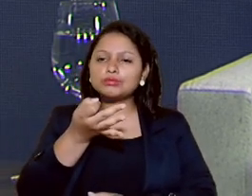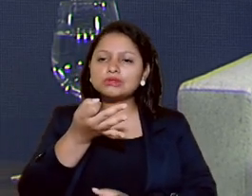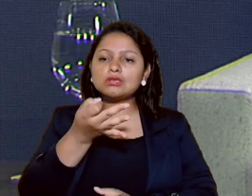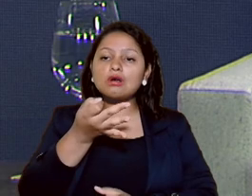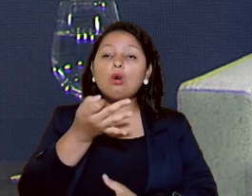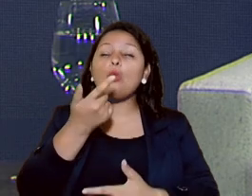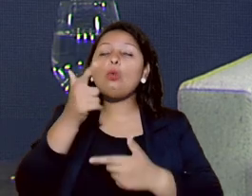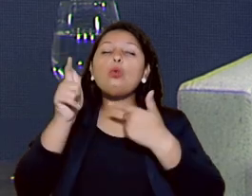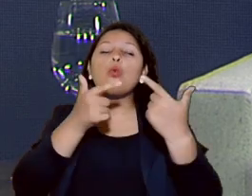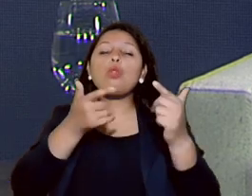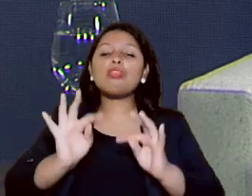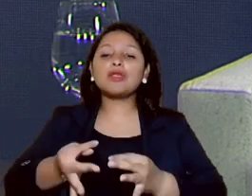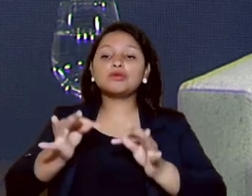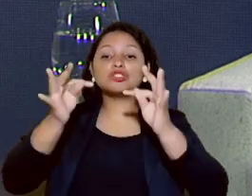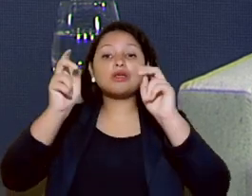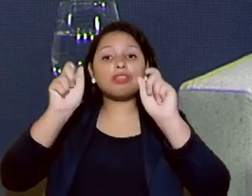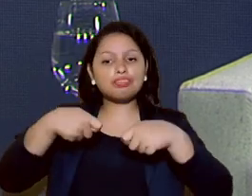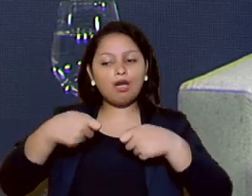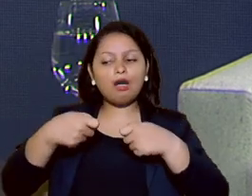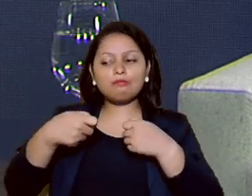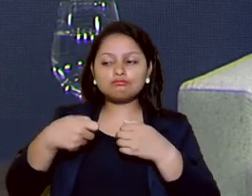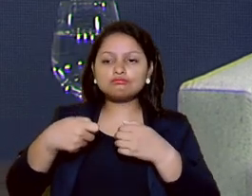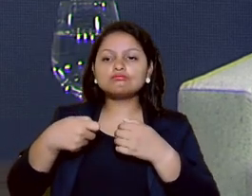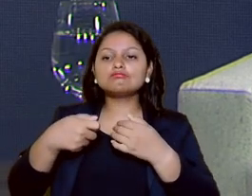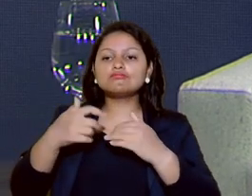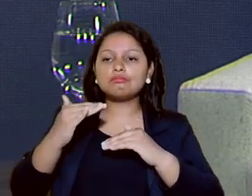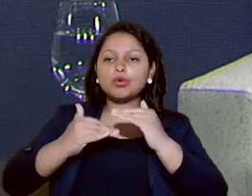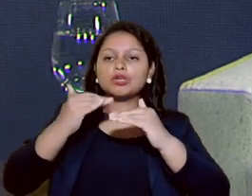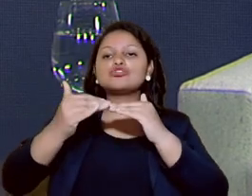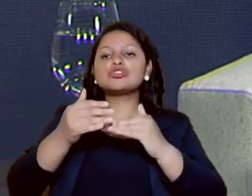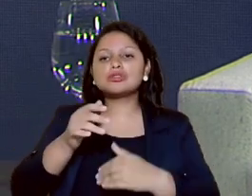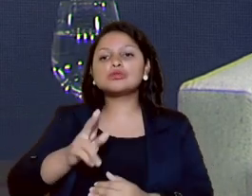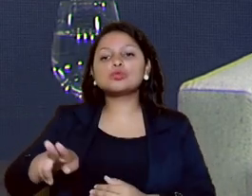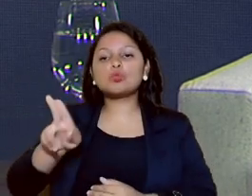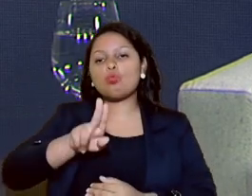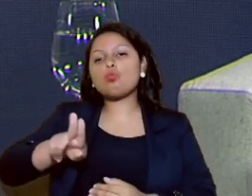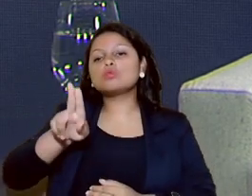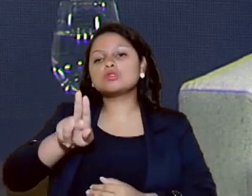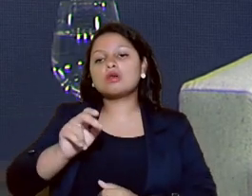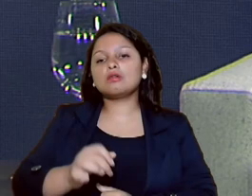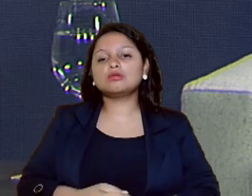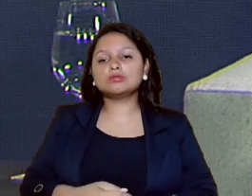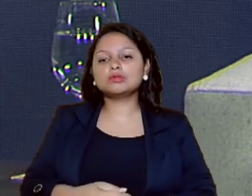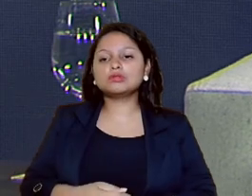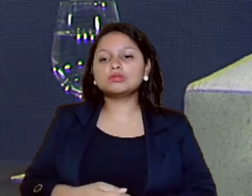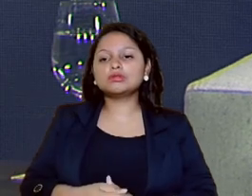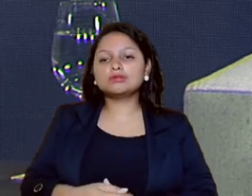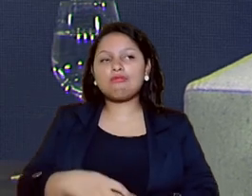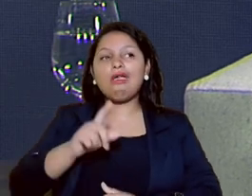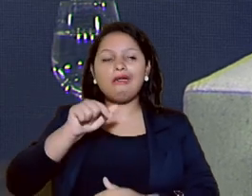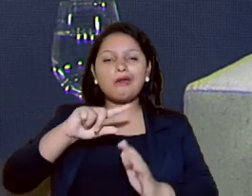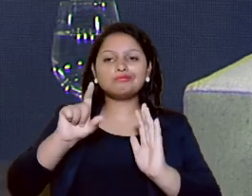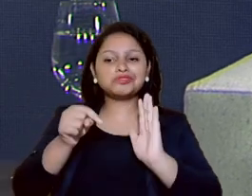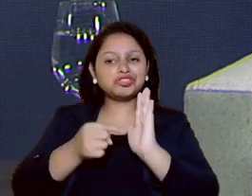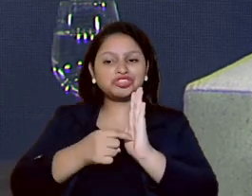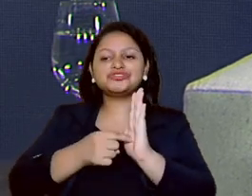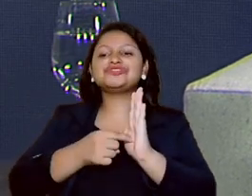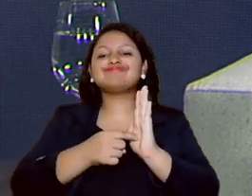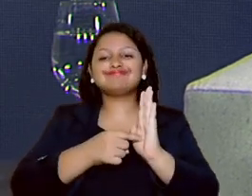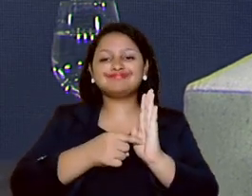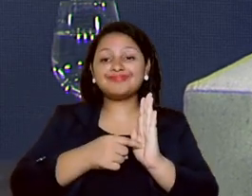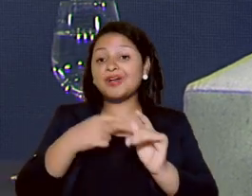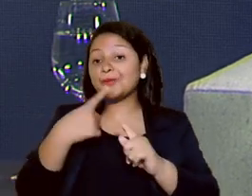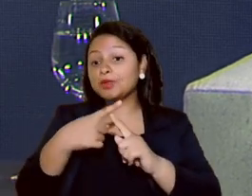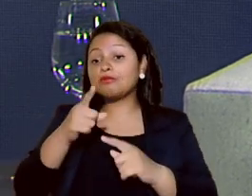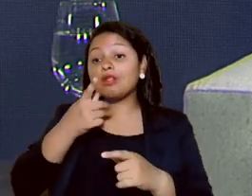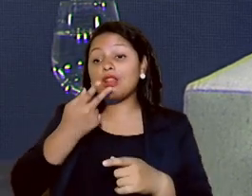tecnologias vão dar continuidade a esse movimento eu acho que aqui é bem o cerne da questão a gente tá falando aqui bem de tecnologia Então